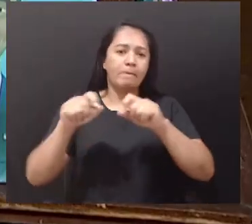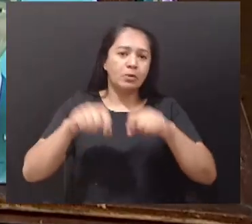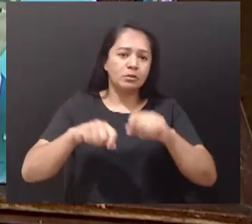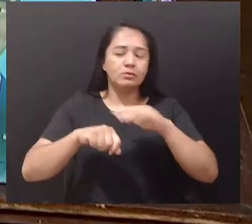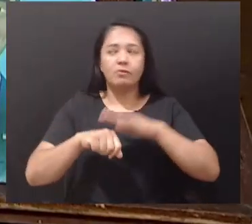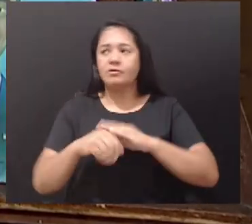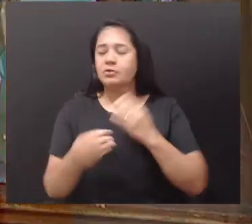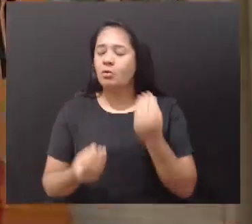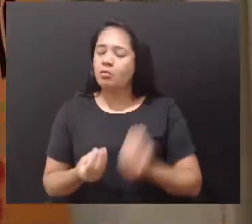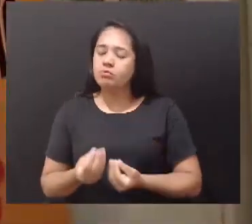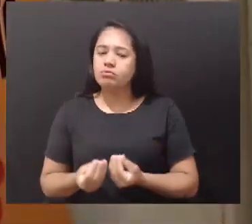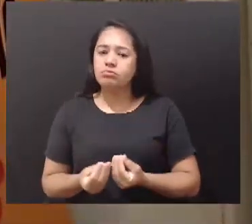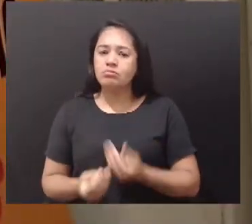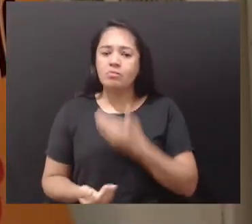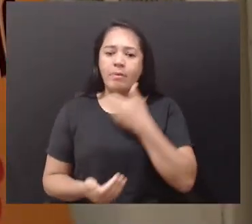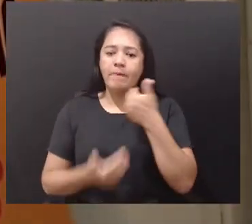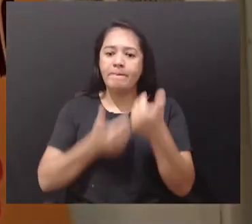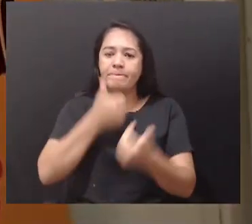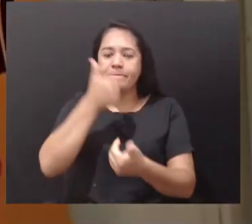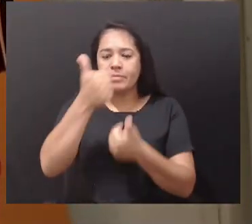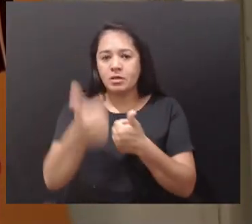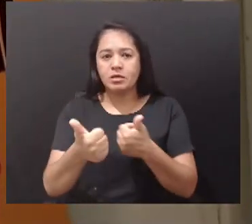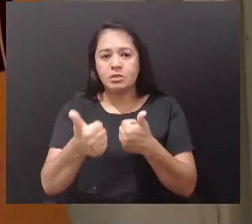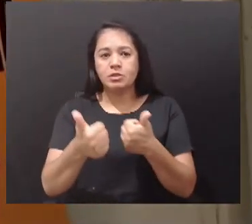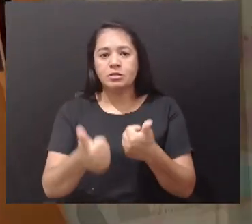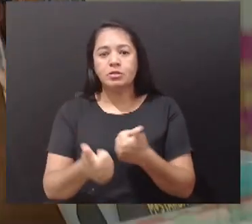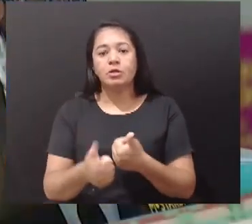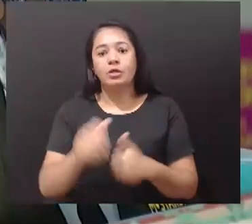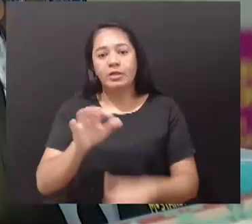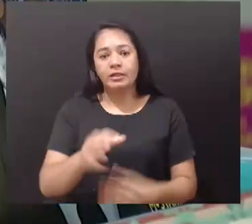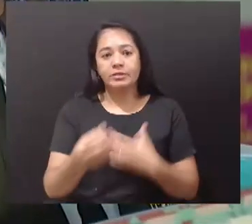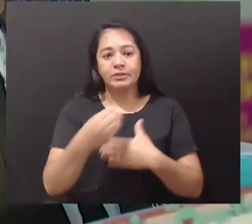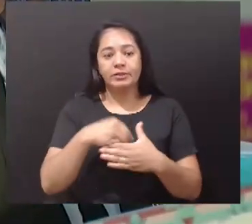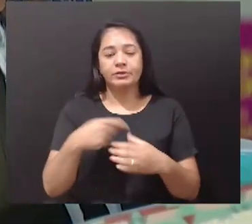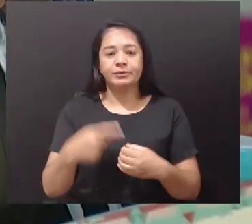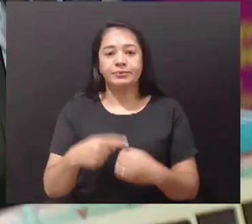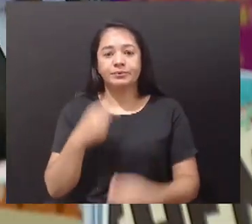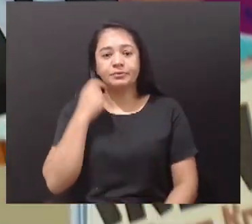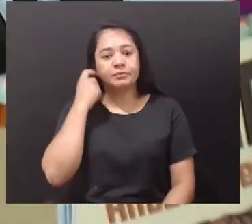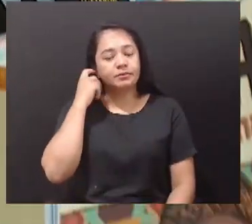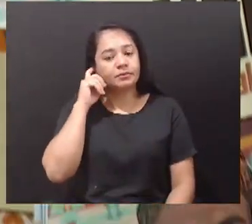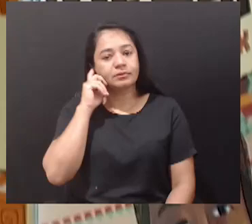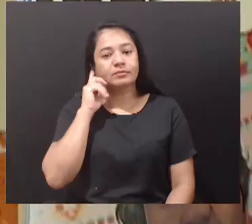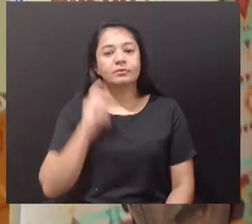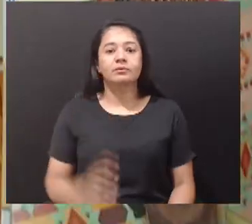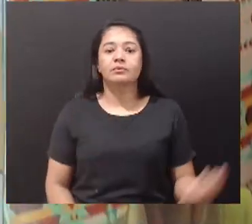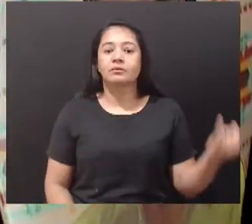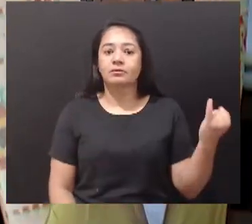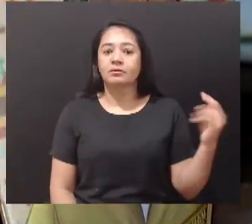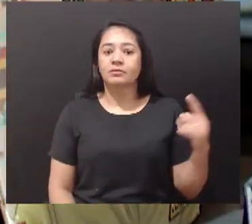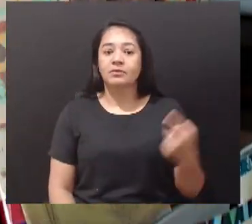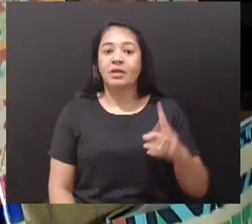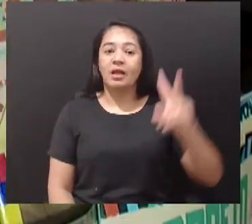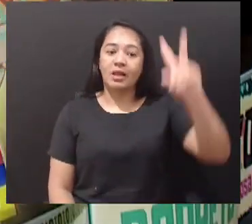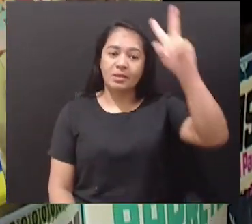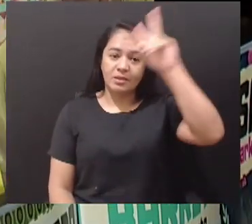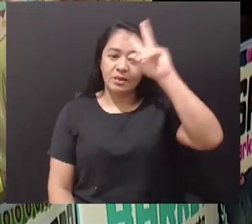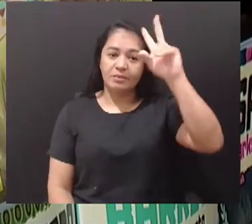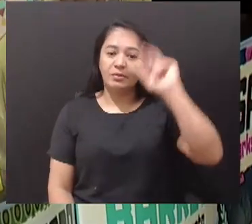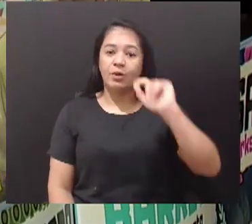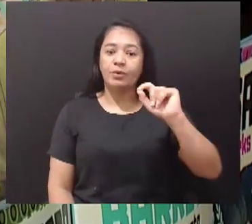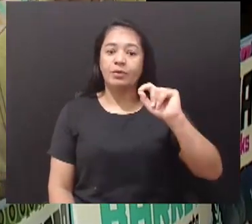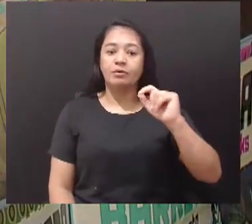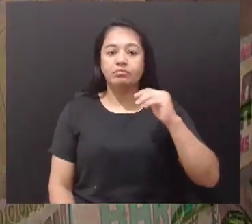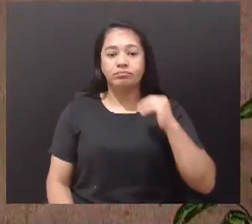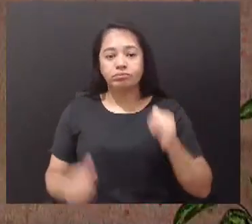para melhorar essa situação dentro da cidade. E é importante lembrar que esse passo ele só é dado